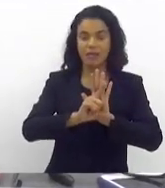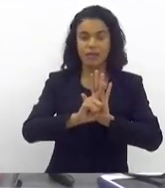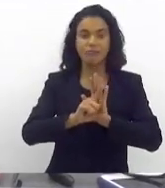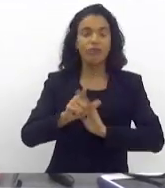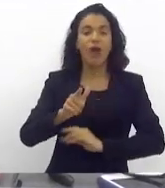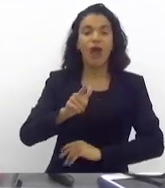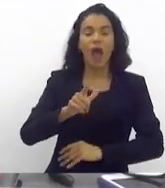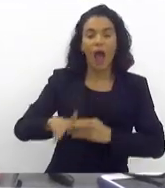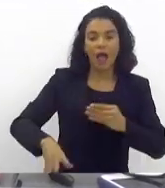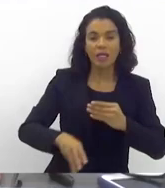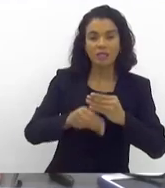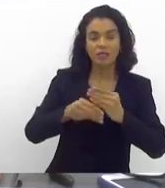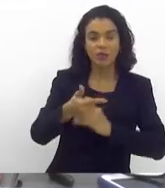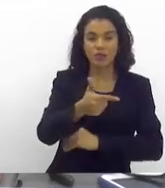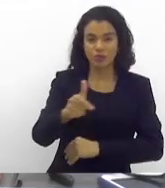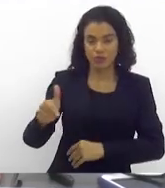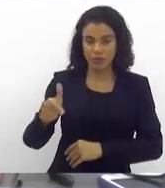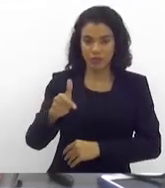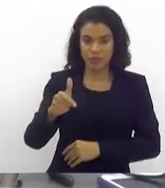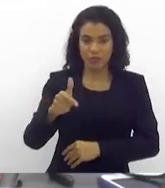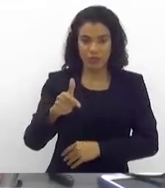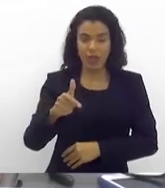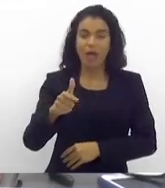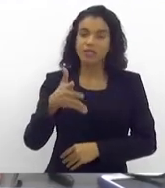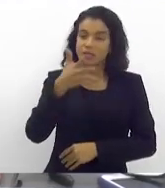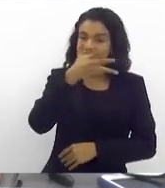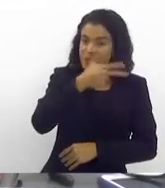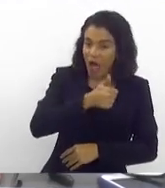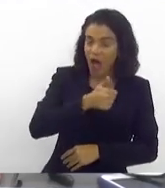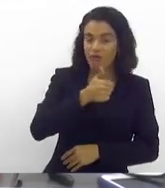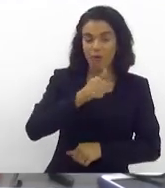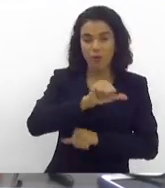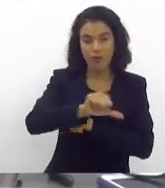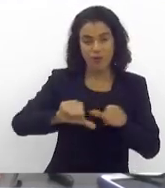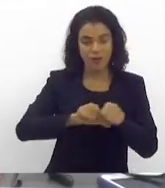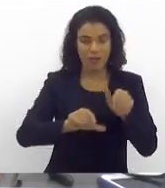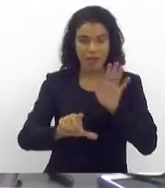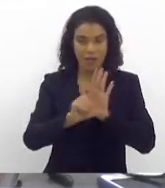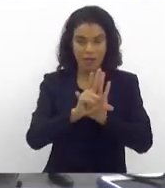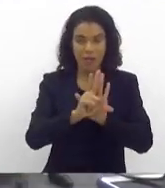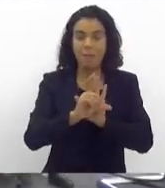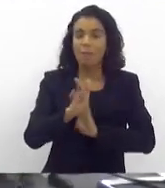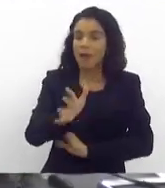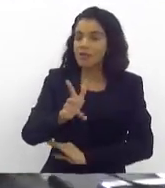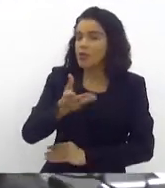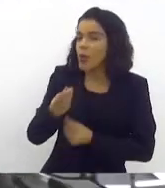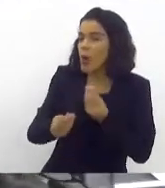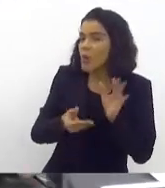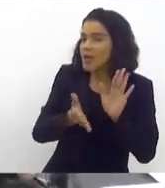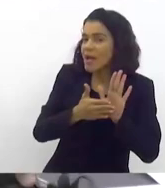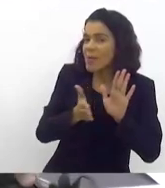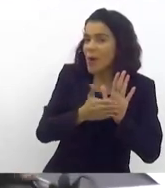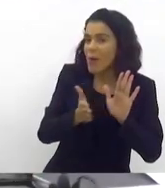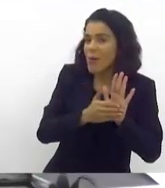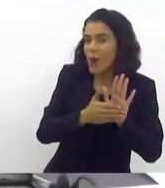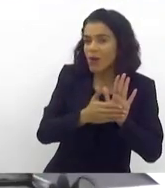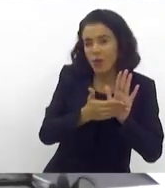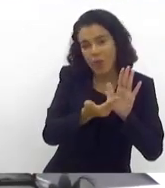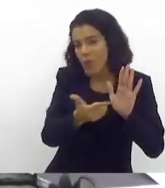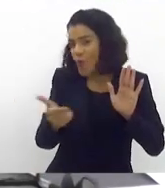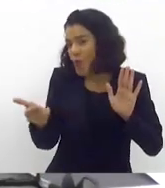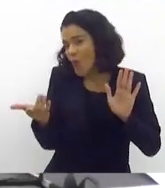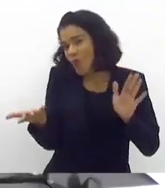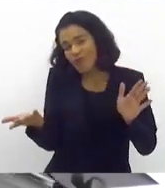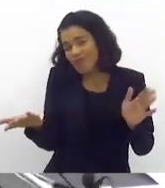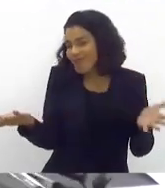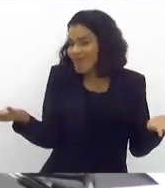não tinha na lei original. Aí a gente salva, modificando a lei e acrescentando. Mas quando que ele está propondo, não tem nem já o que modificar. Tá na lei, não tem nem o que modificar. Não